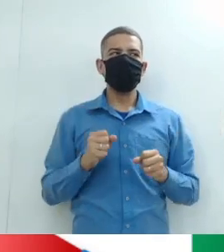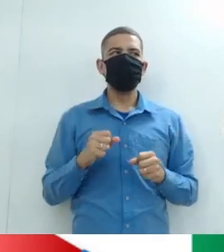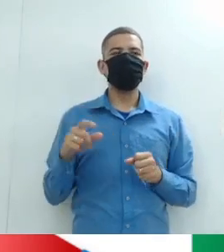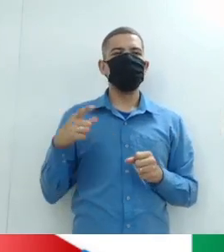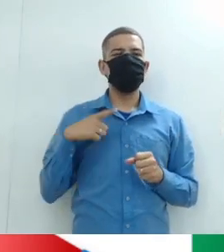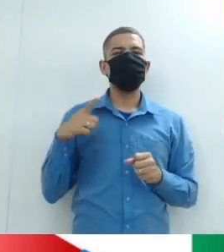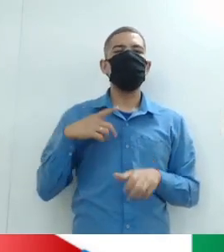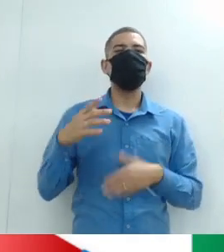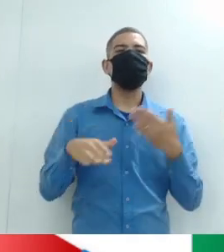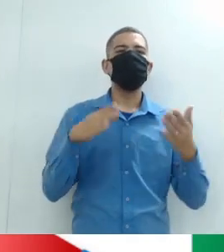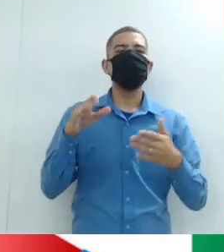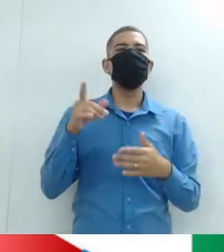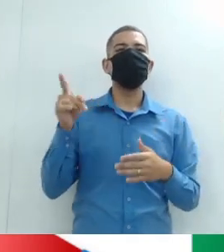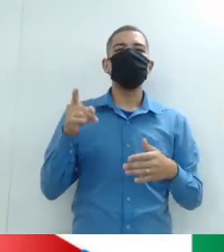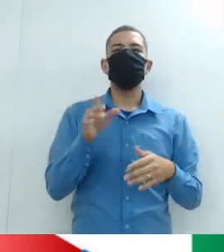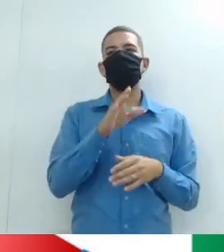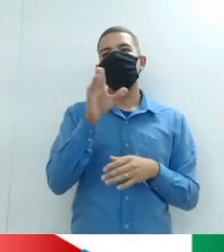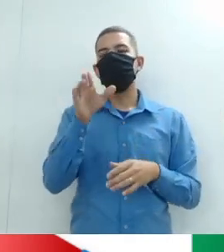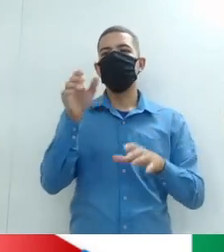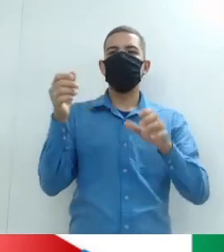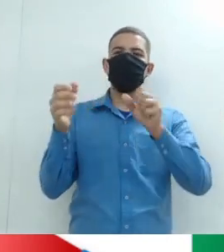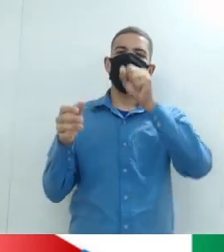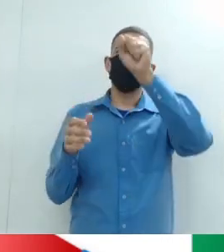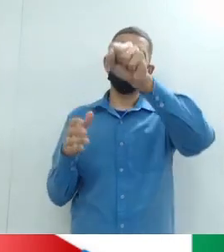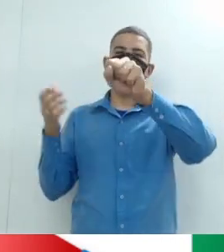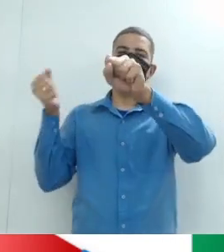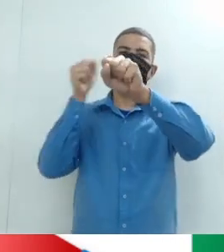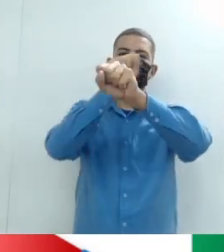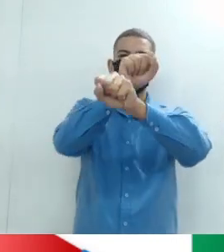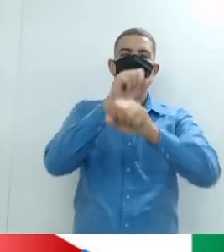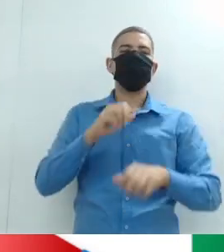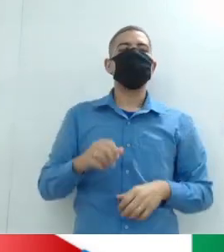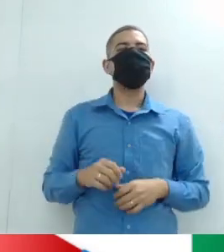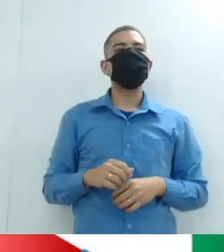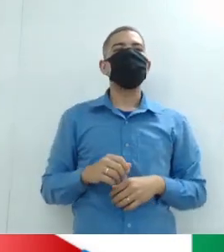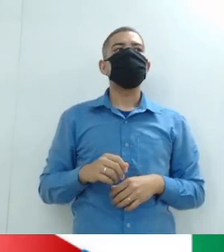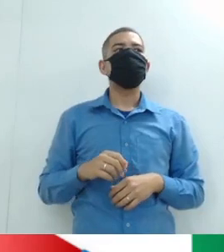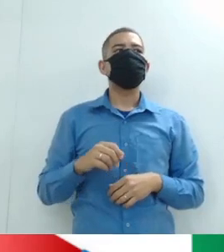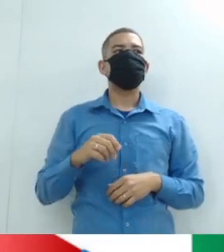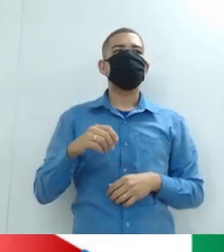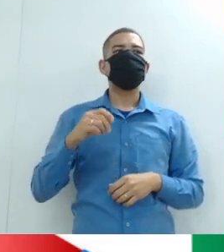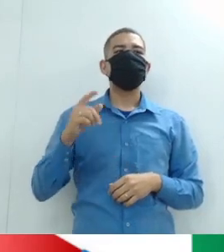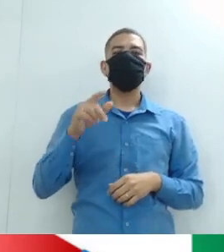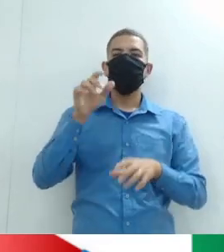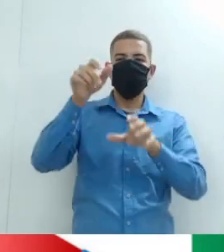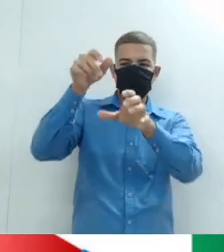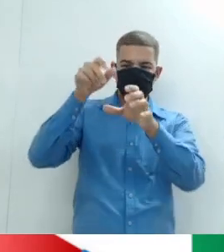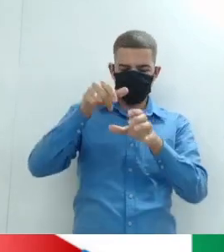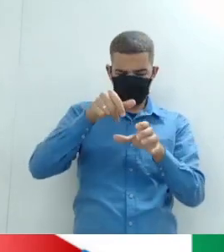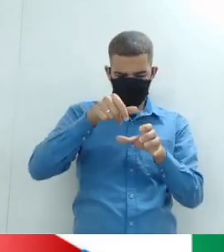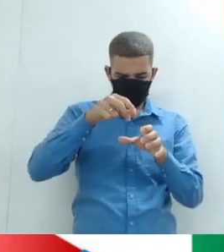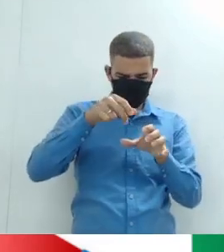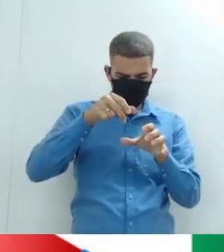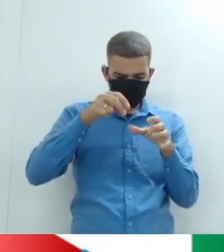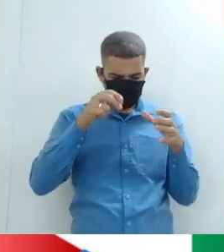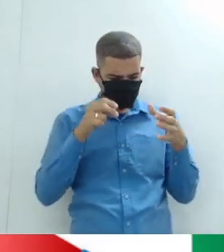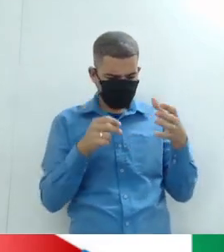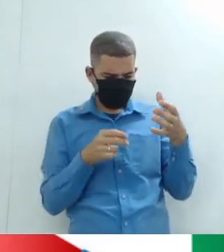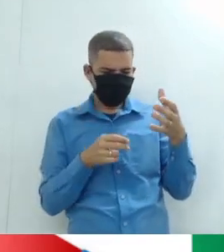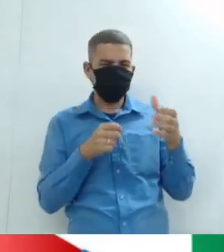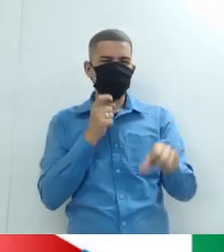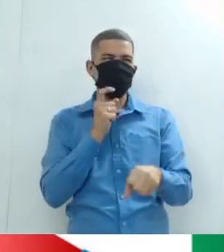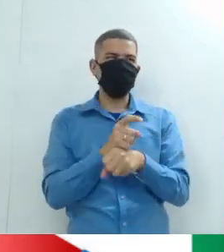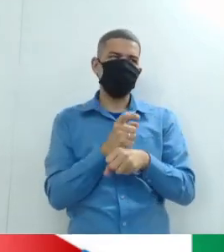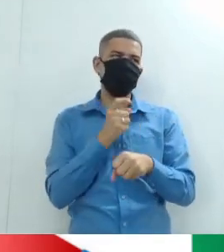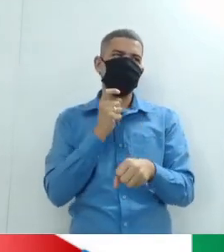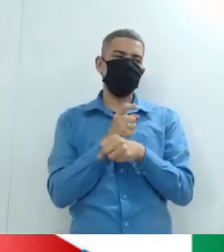isso com você? Foi lá no refrigerador, colocou o refrigerante e de repente quando você abriu a tampa ele já estava